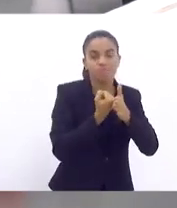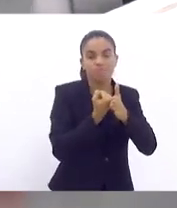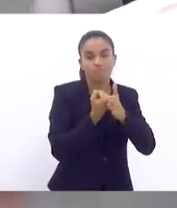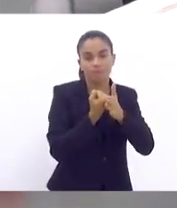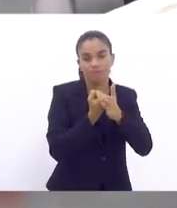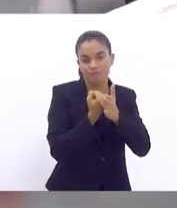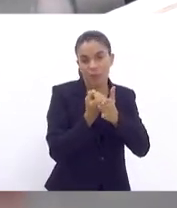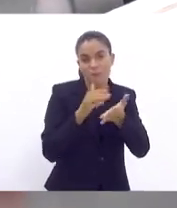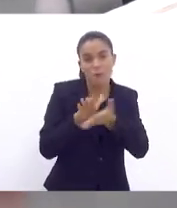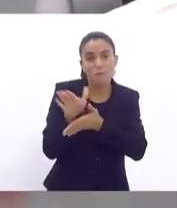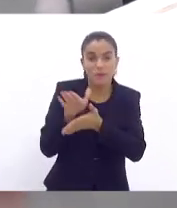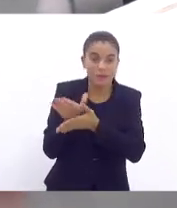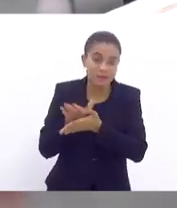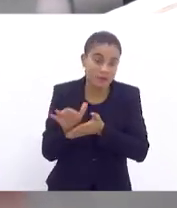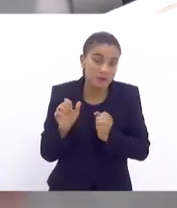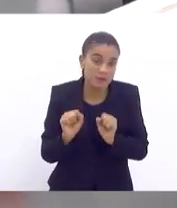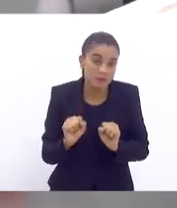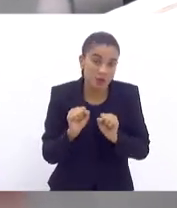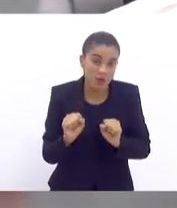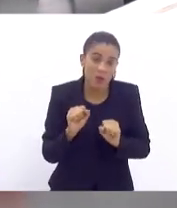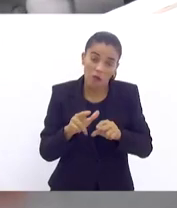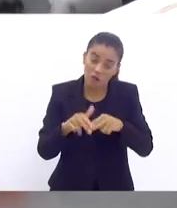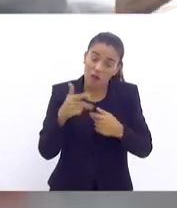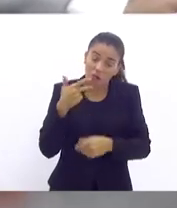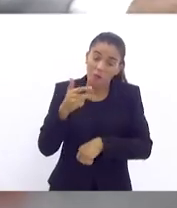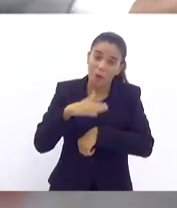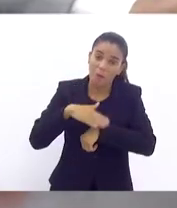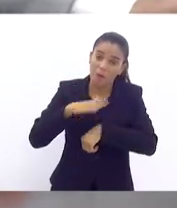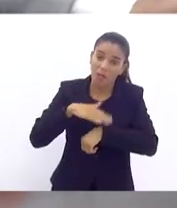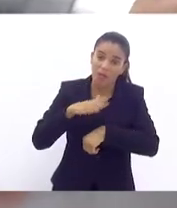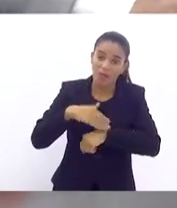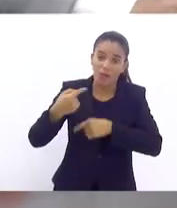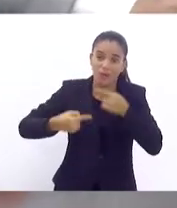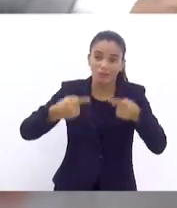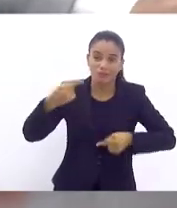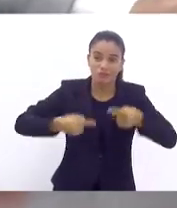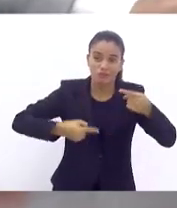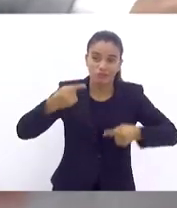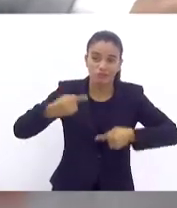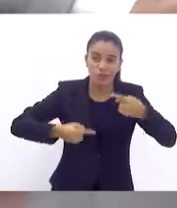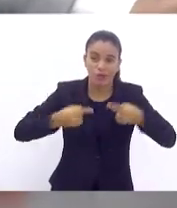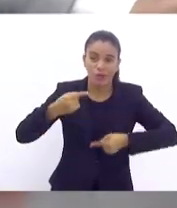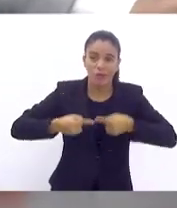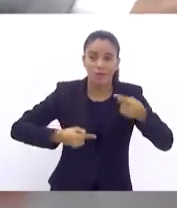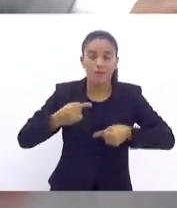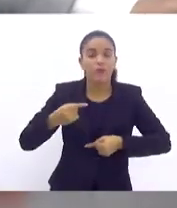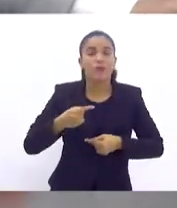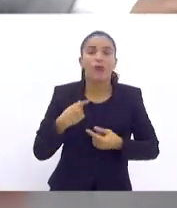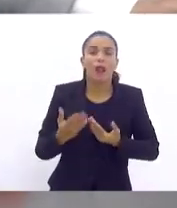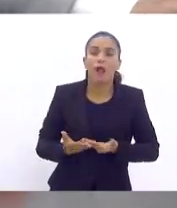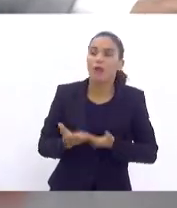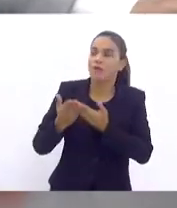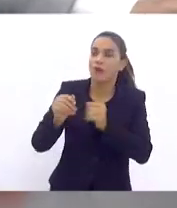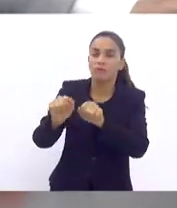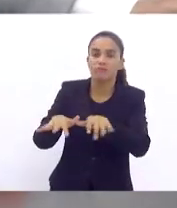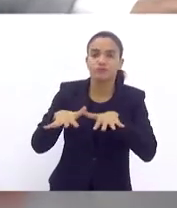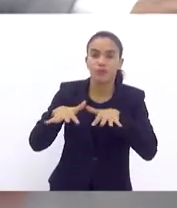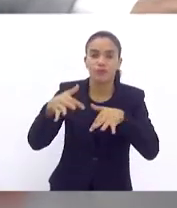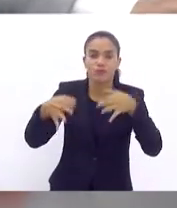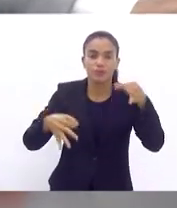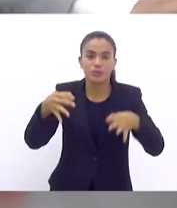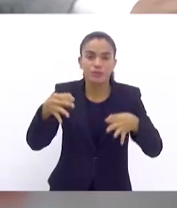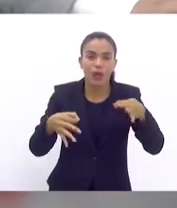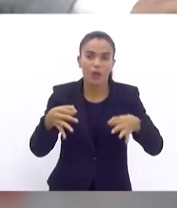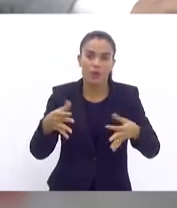daí eu falei até aqui na no momento da discussão aí a gente passa para um outro entendimento que é levar o plenário levar o judiciário por